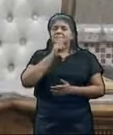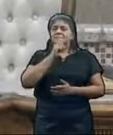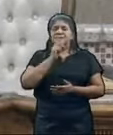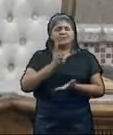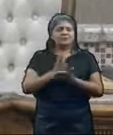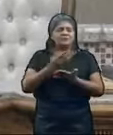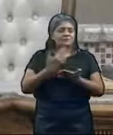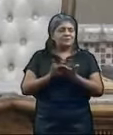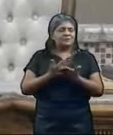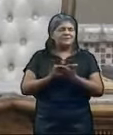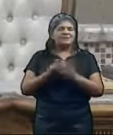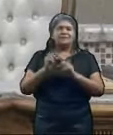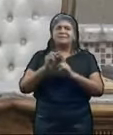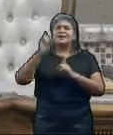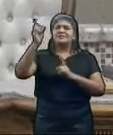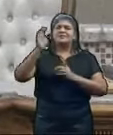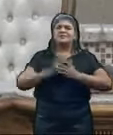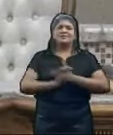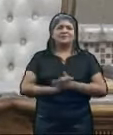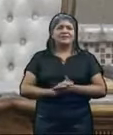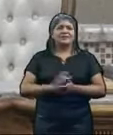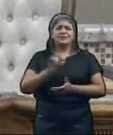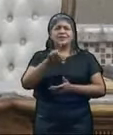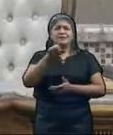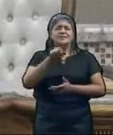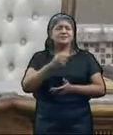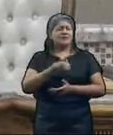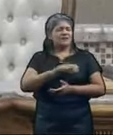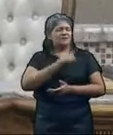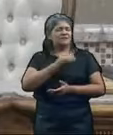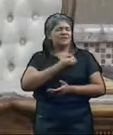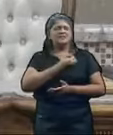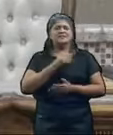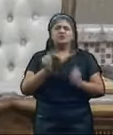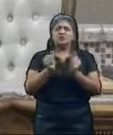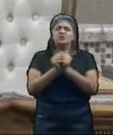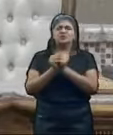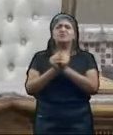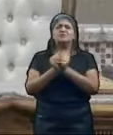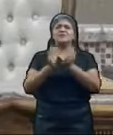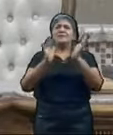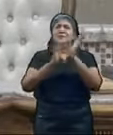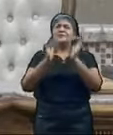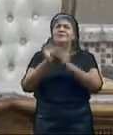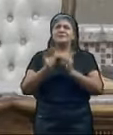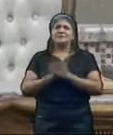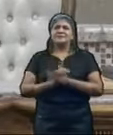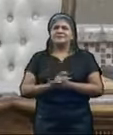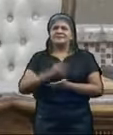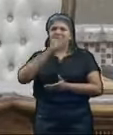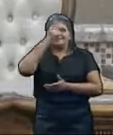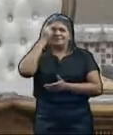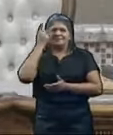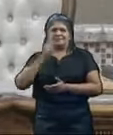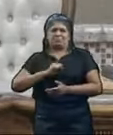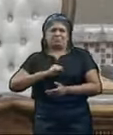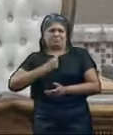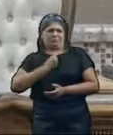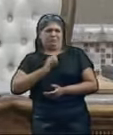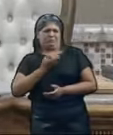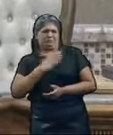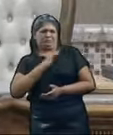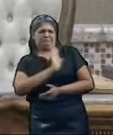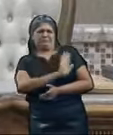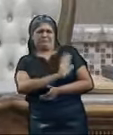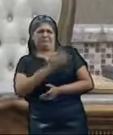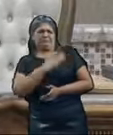eu vou bater o ódio das pessoas passo da Você tem uma vida no altar de Deus isso já atrai o ódio ao